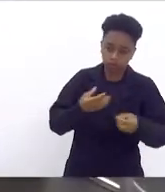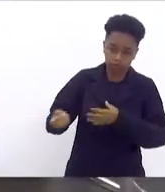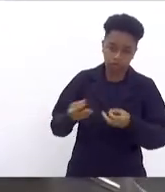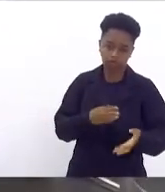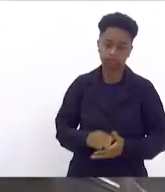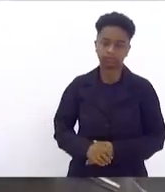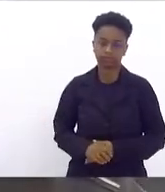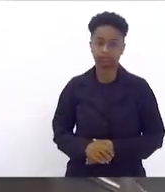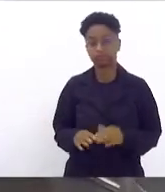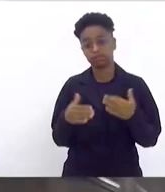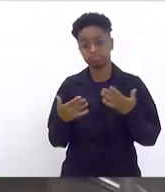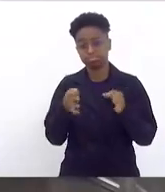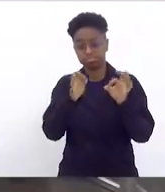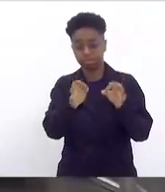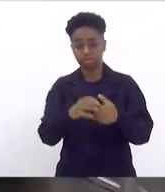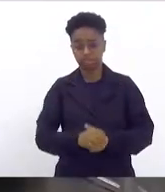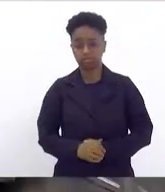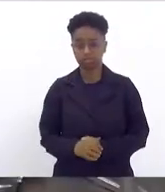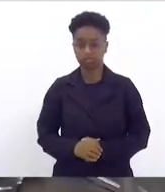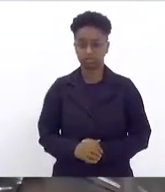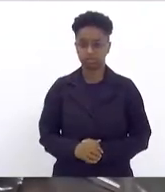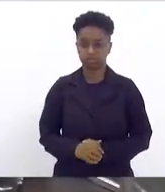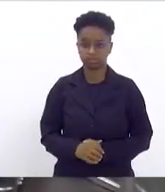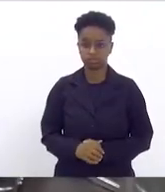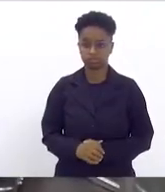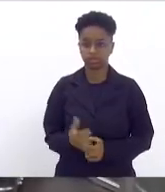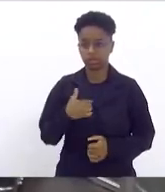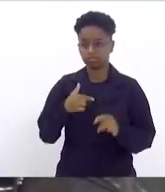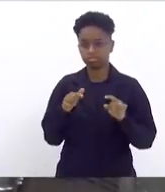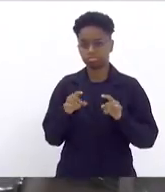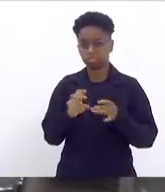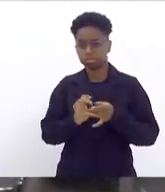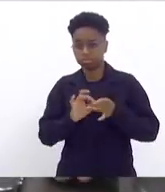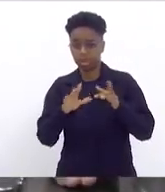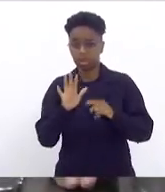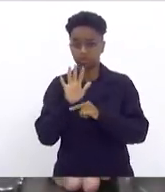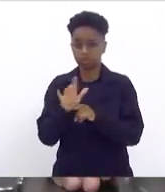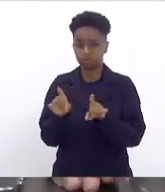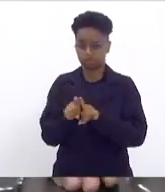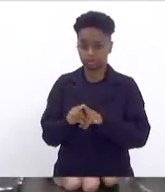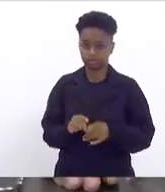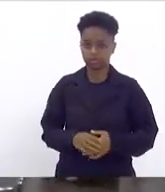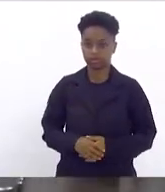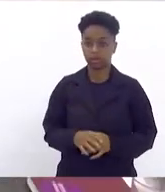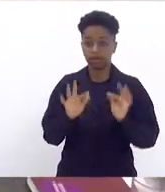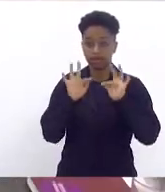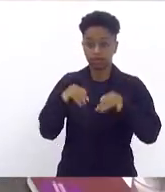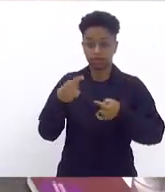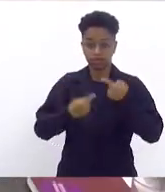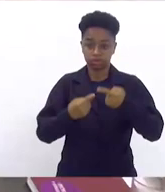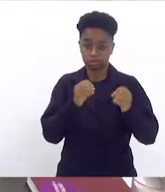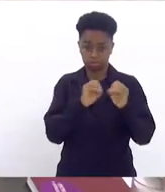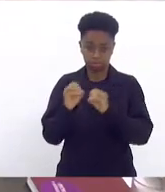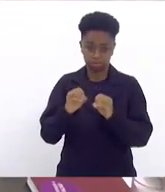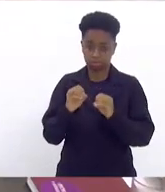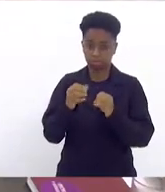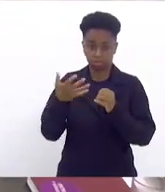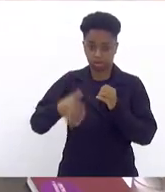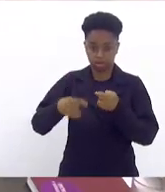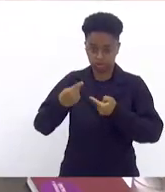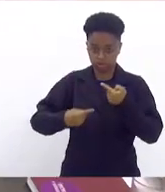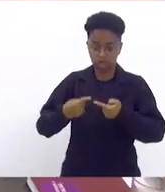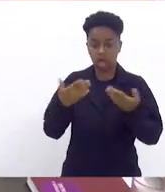possível. Então, está corretíssimo. Estou à disposição para ajudar também, o que puder. Bem, encerrada a discussão, não havendo quem queira discutir, encerrada a discussão,